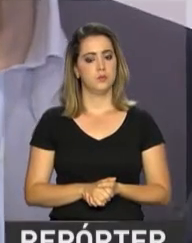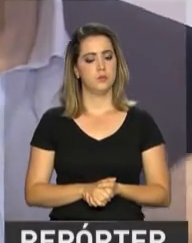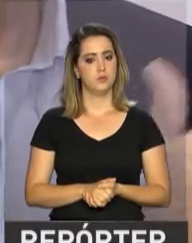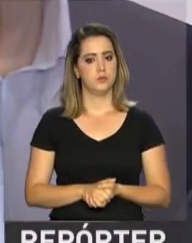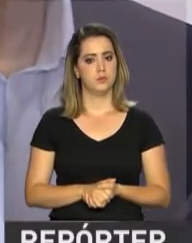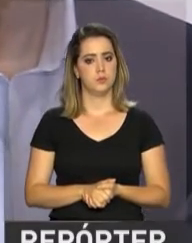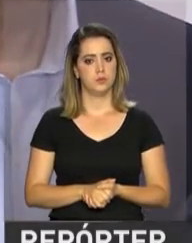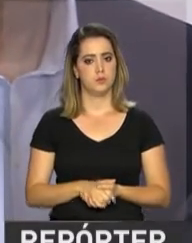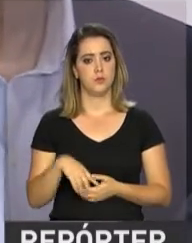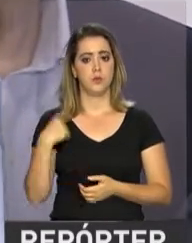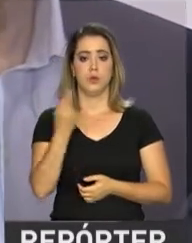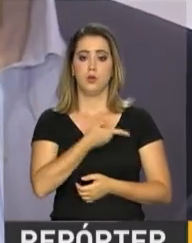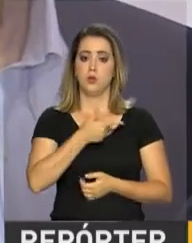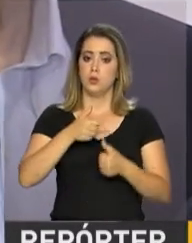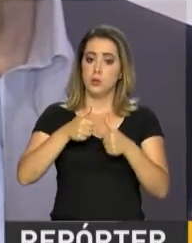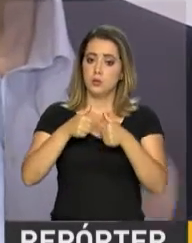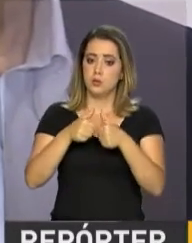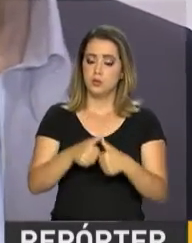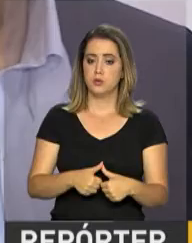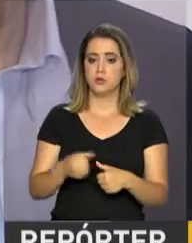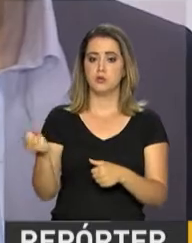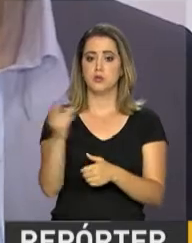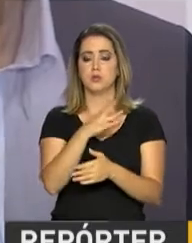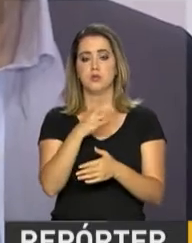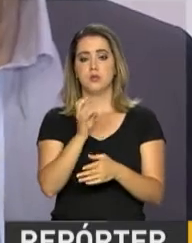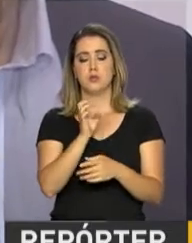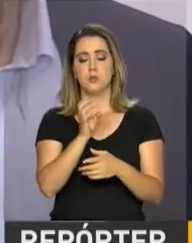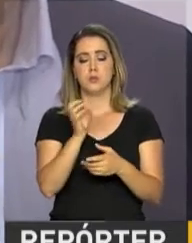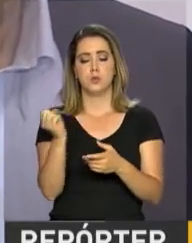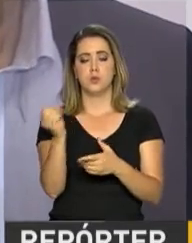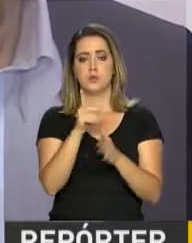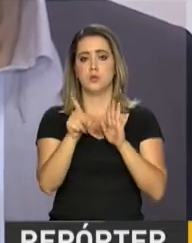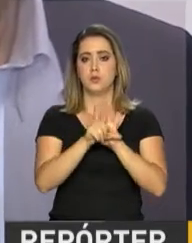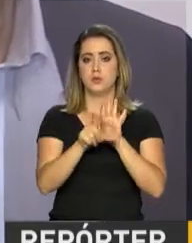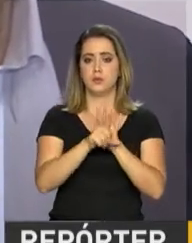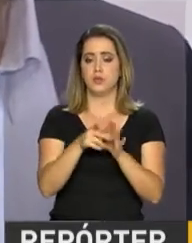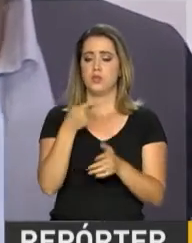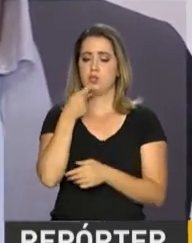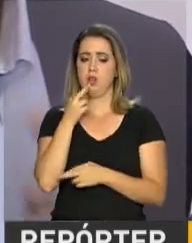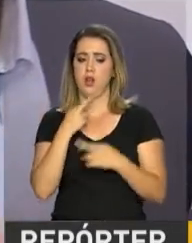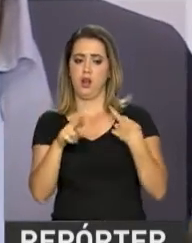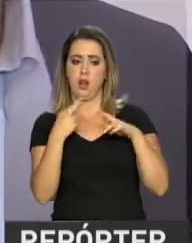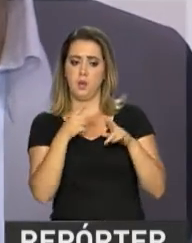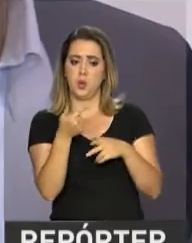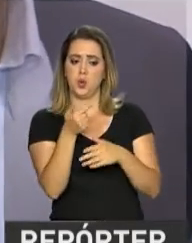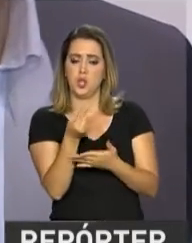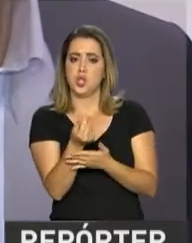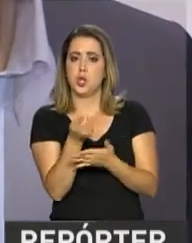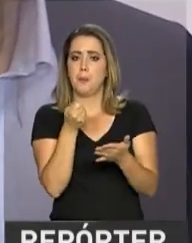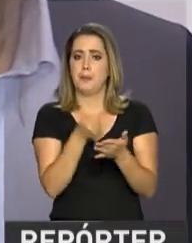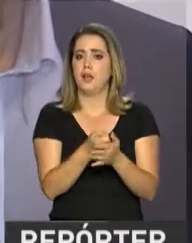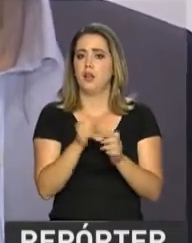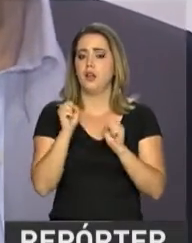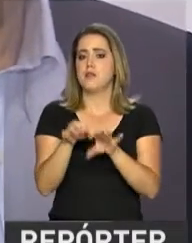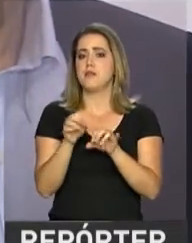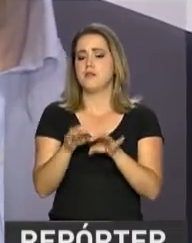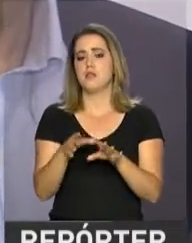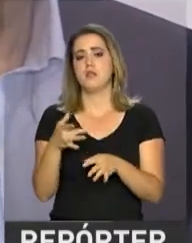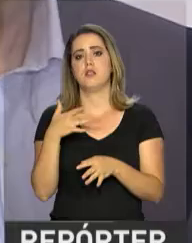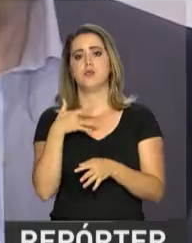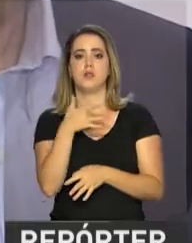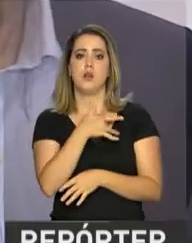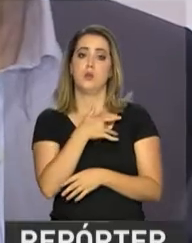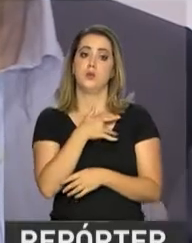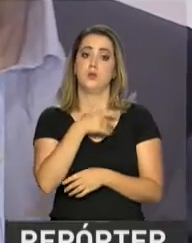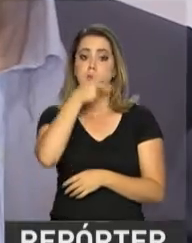informando o estado quando a gente reclama que falta dinheiro para a saúde para a educação as pessoas